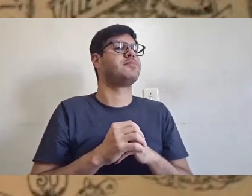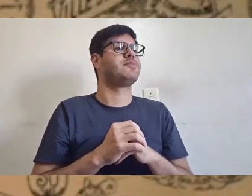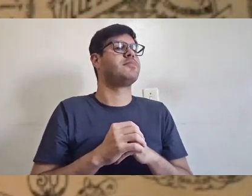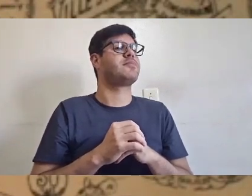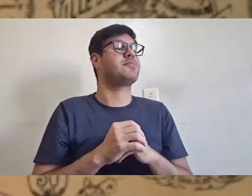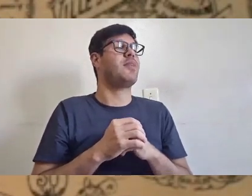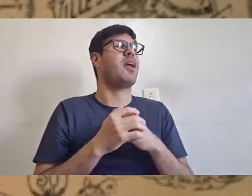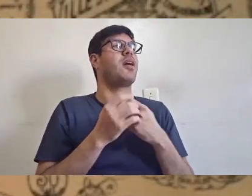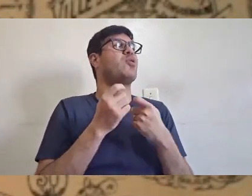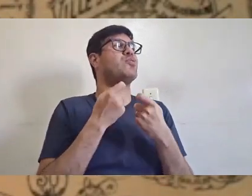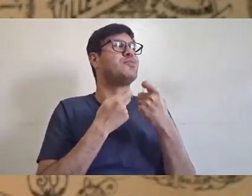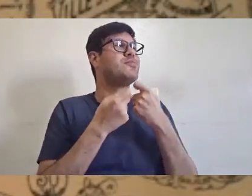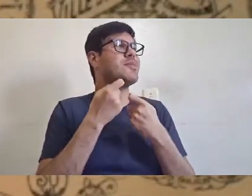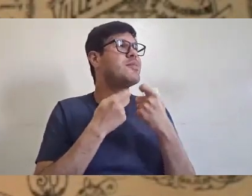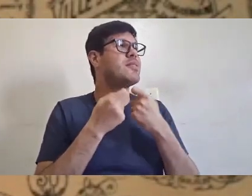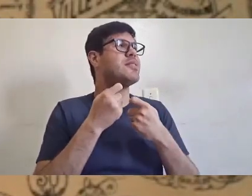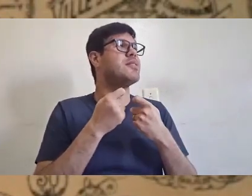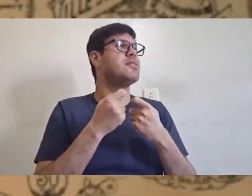Araras,